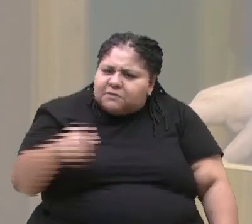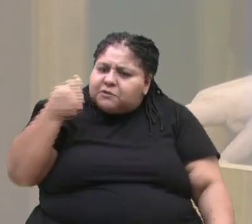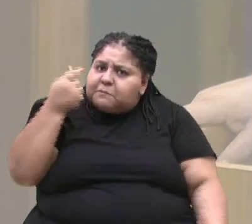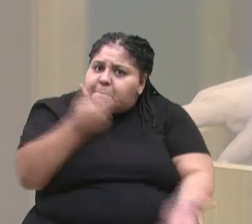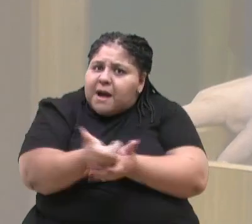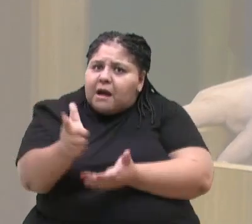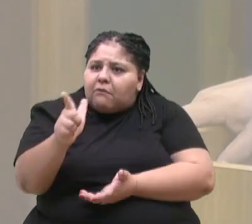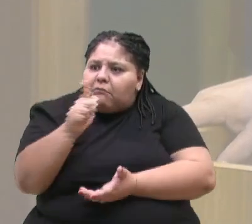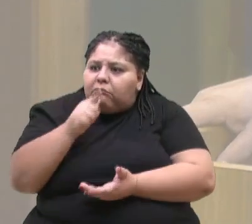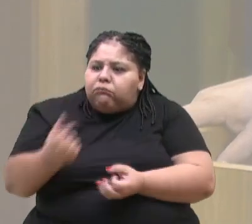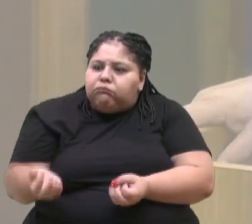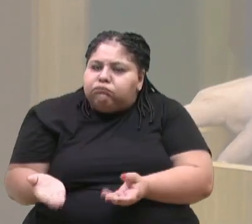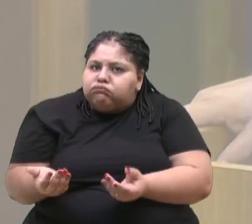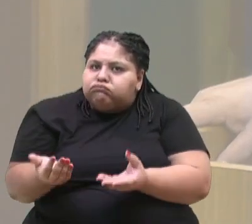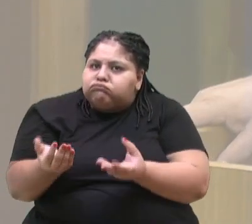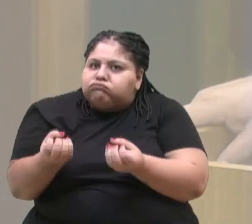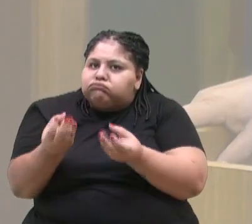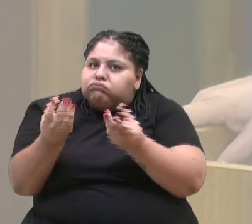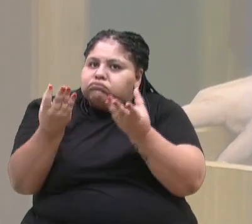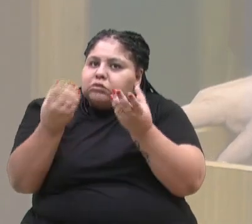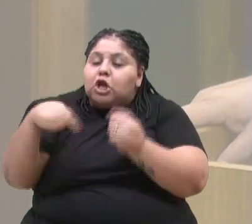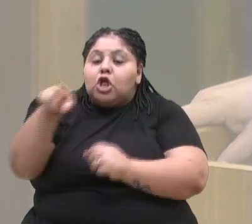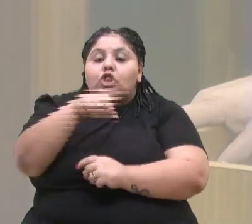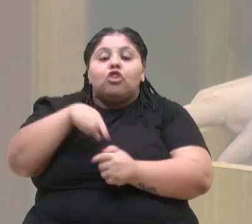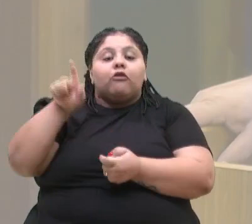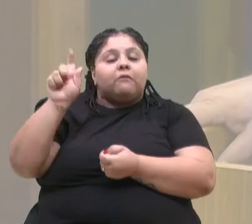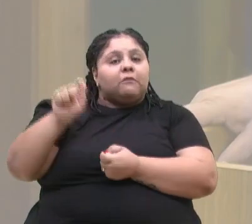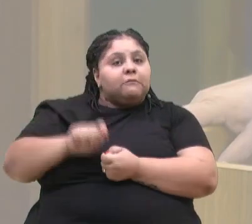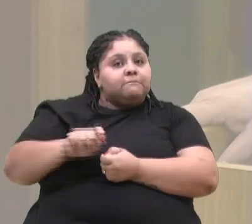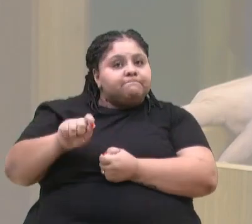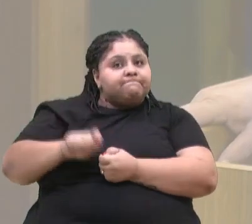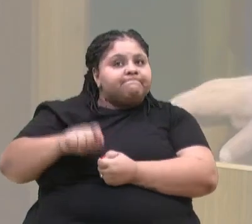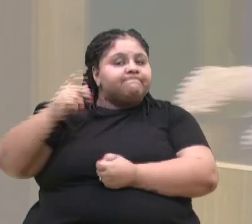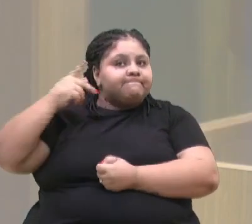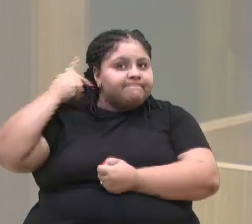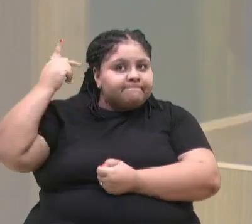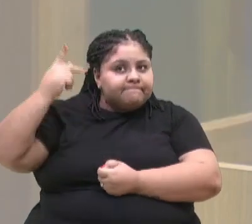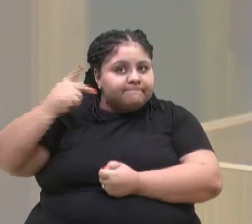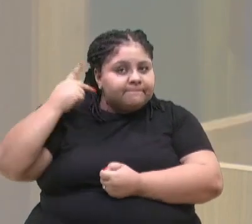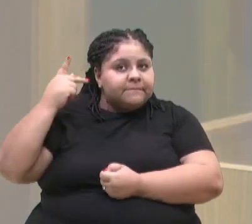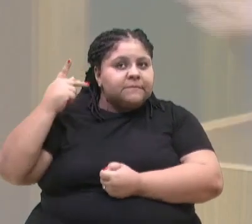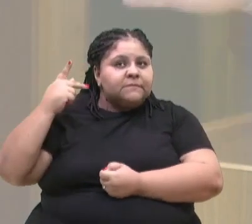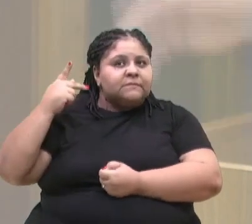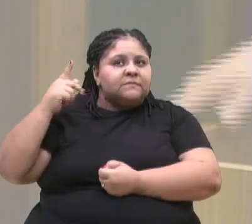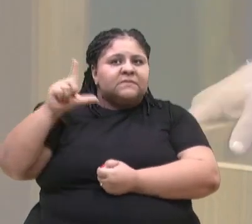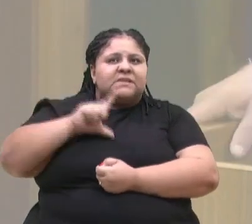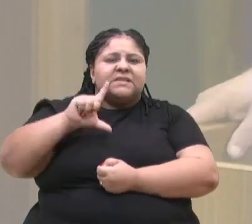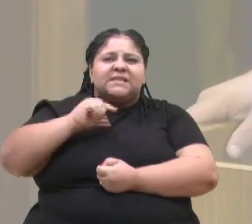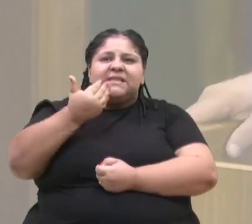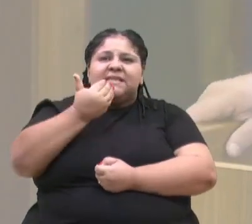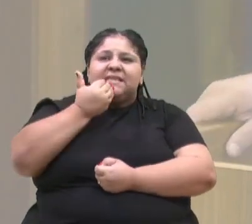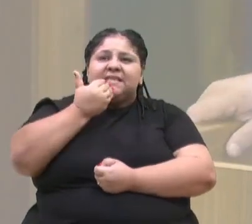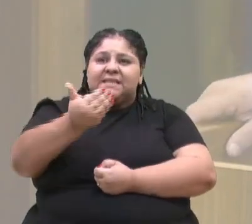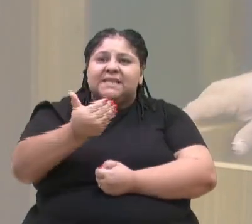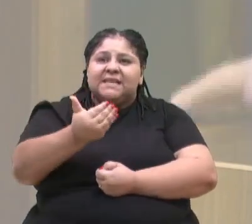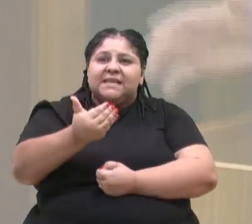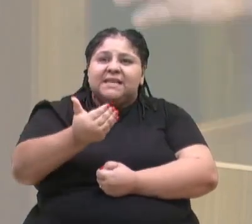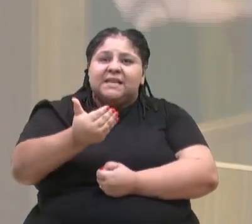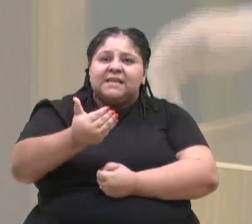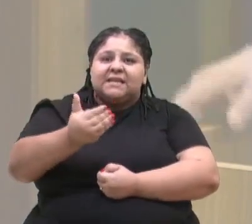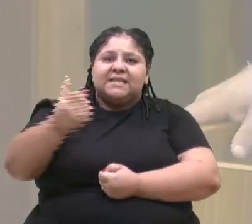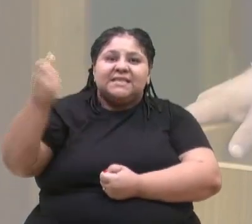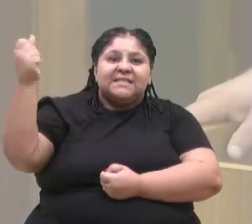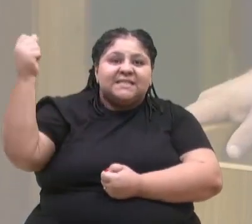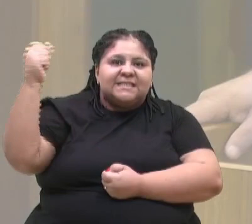a iluminação pública e nós temos que fazer, vereadores fazer. Tem gente que tem pedido 100 lâmpadas, 1000